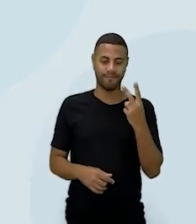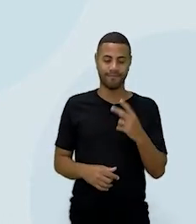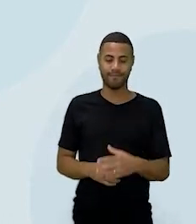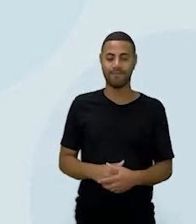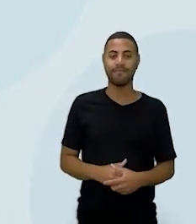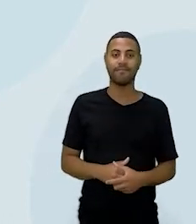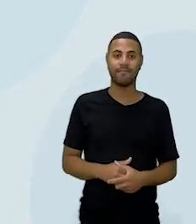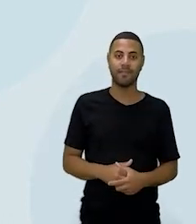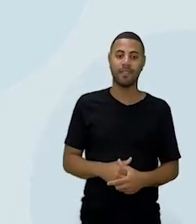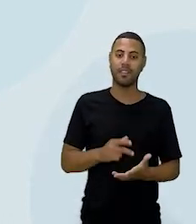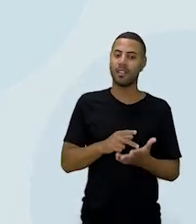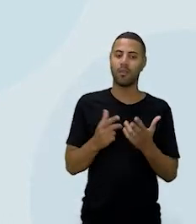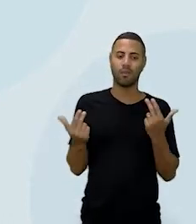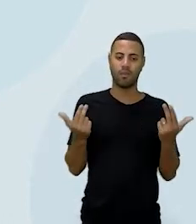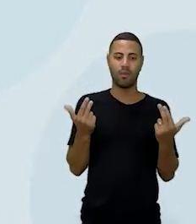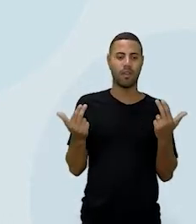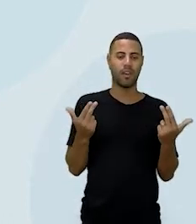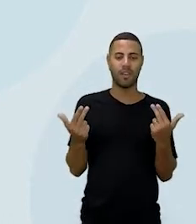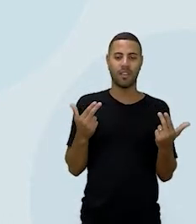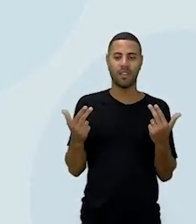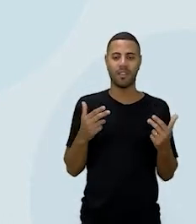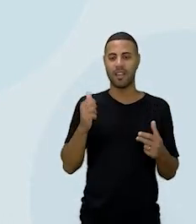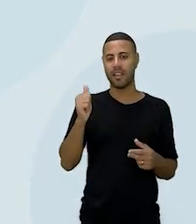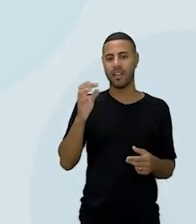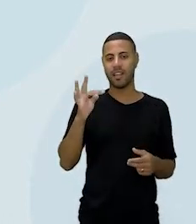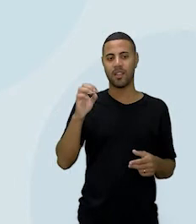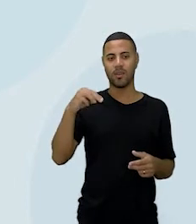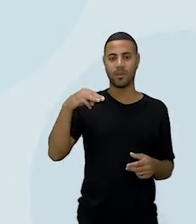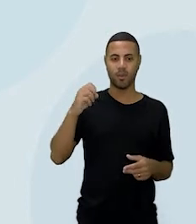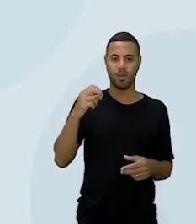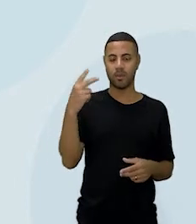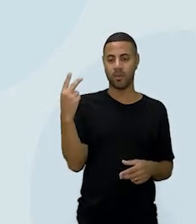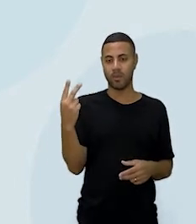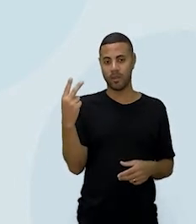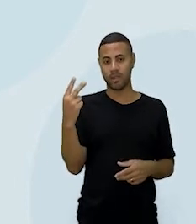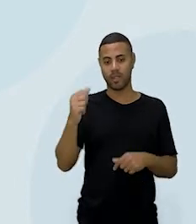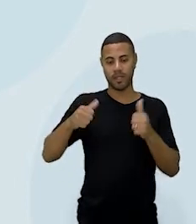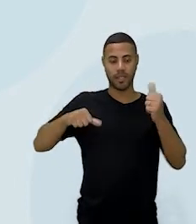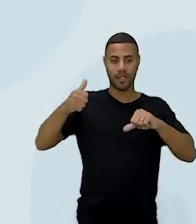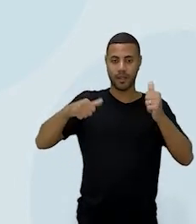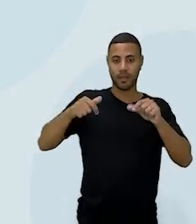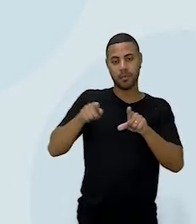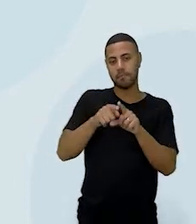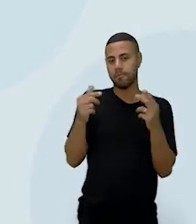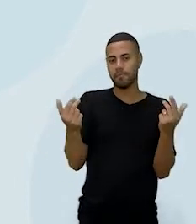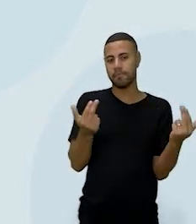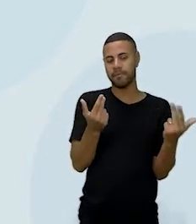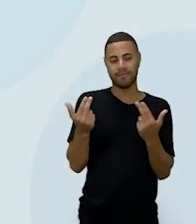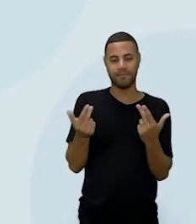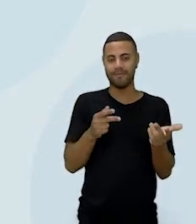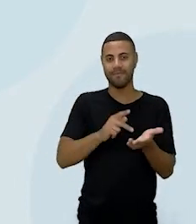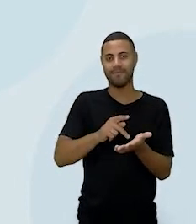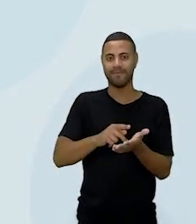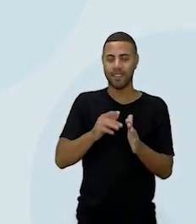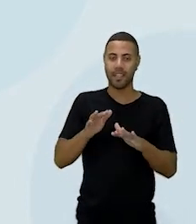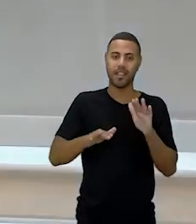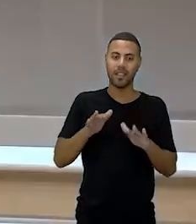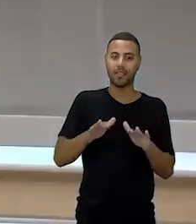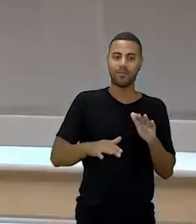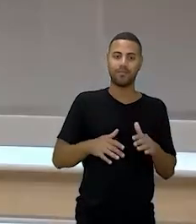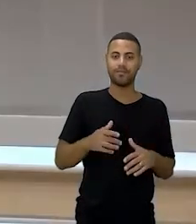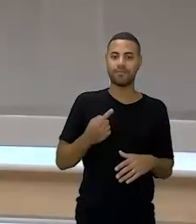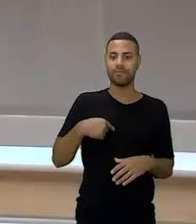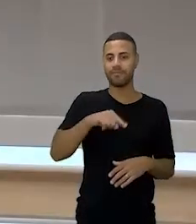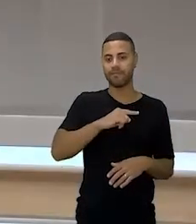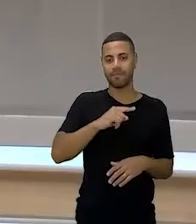Aí, dessa vez, é igual, né? Aí, ó, 2 átomos, 2 elementos químicos, não, é igual, olha. Por isso que, em algumas situações, o